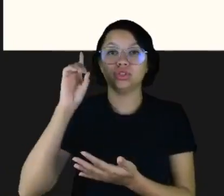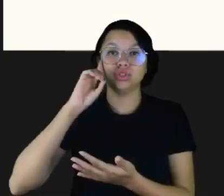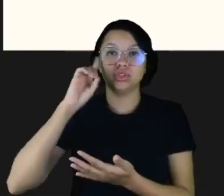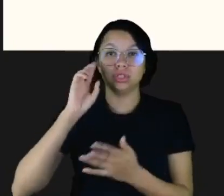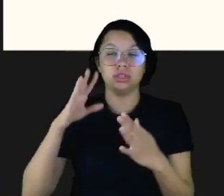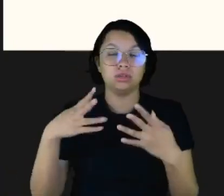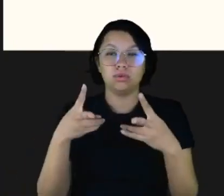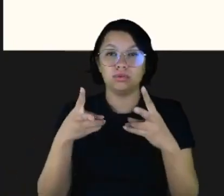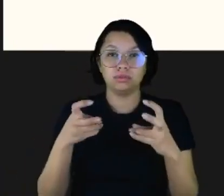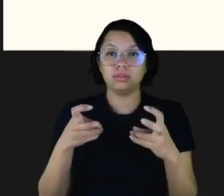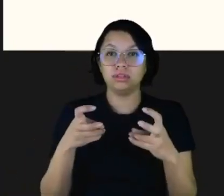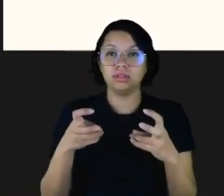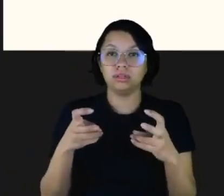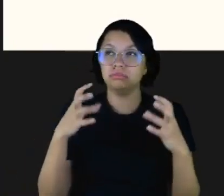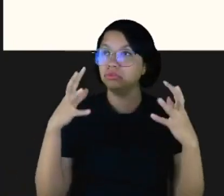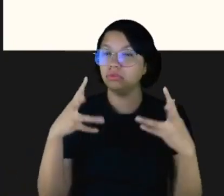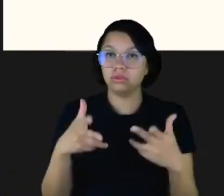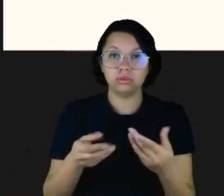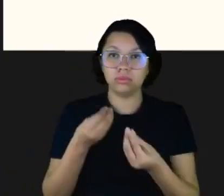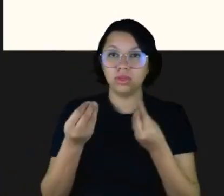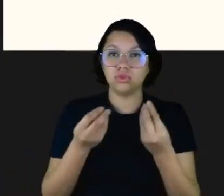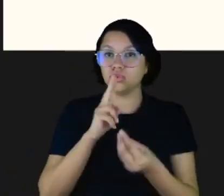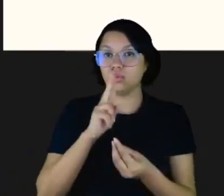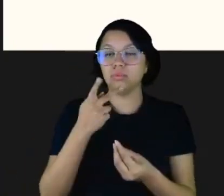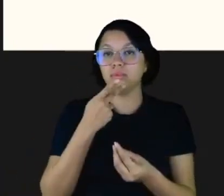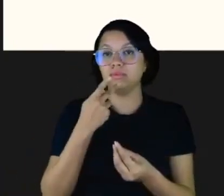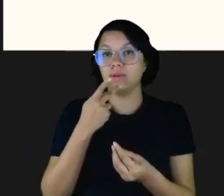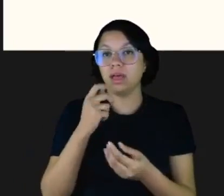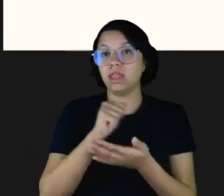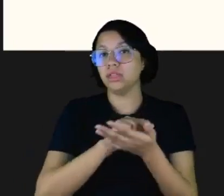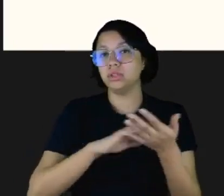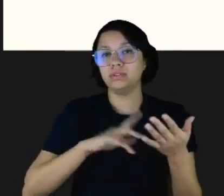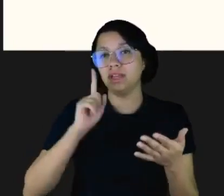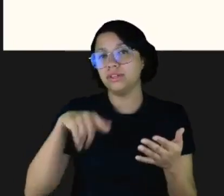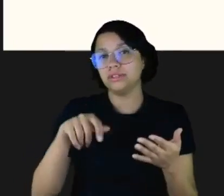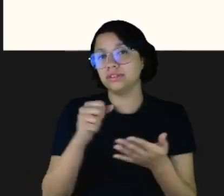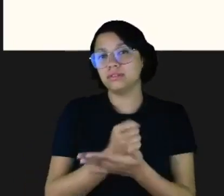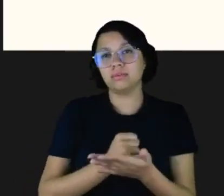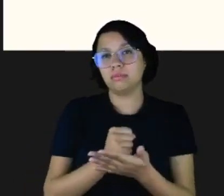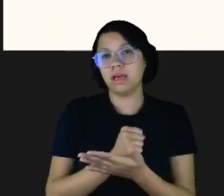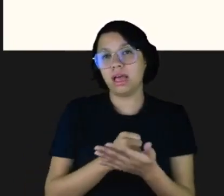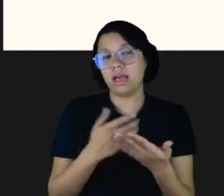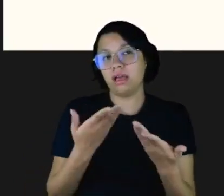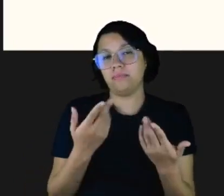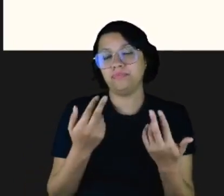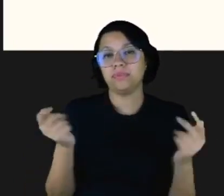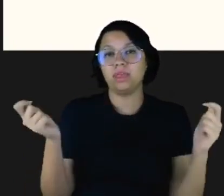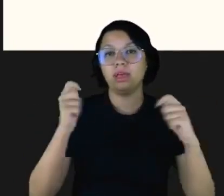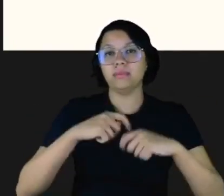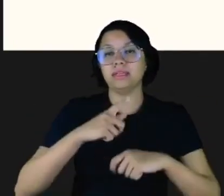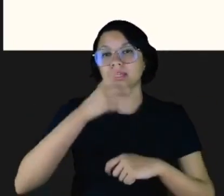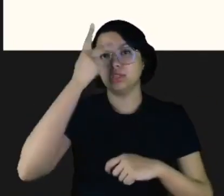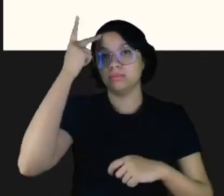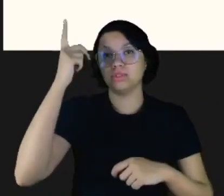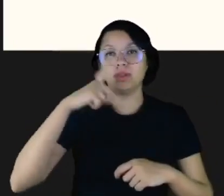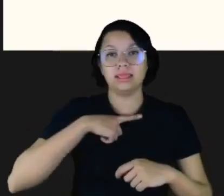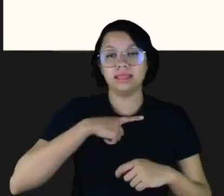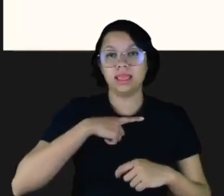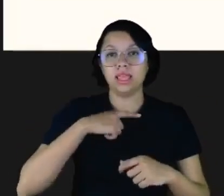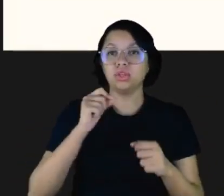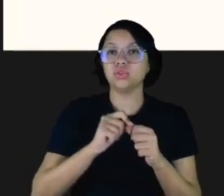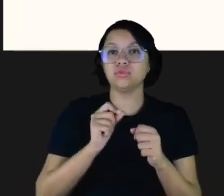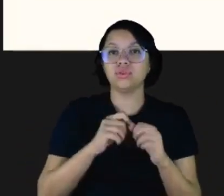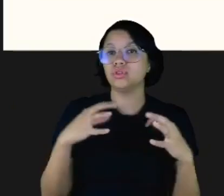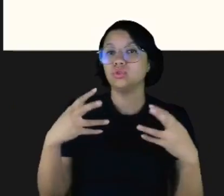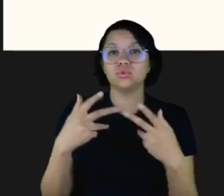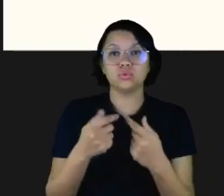consideramos literalmente como o nome diz, as atividades que são básicas. A capacidade que a pessoa tem de realizar